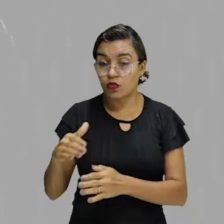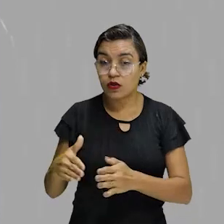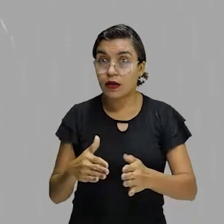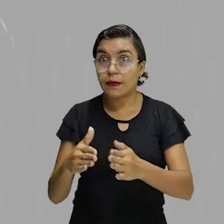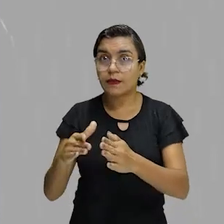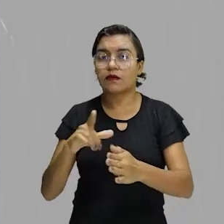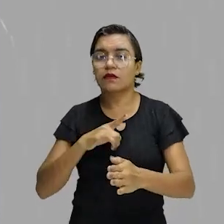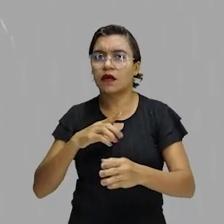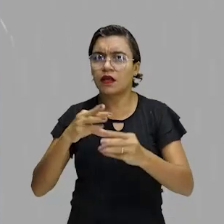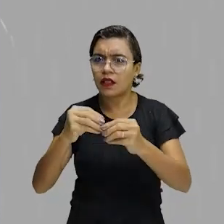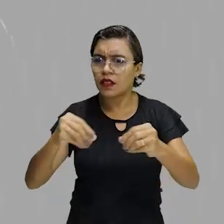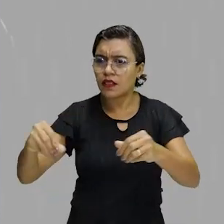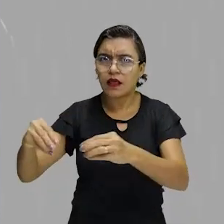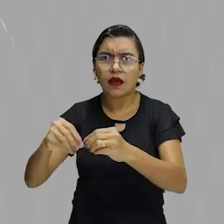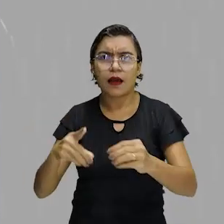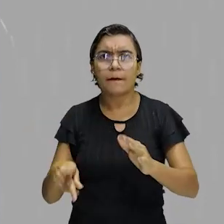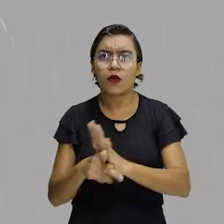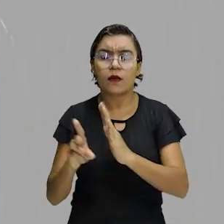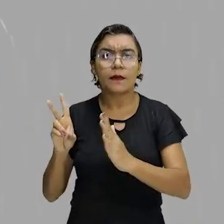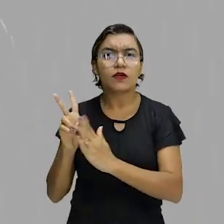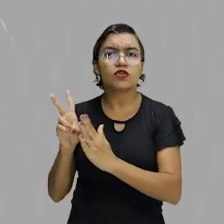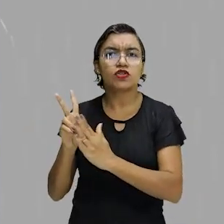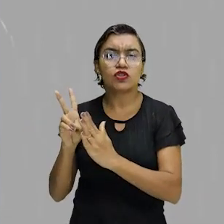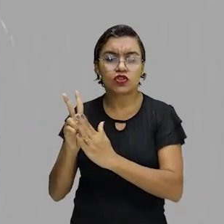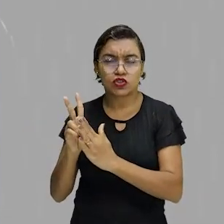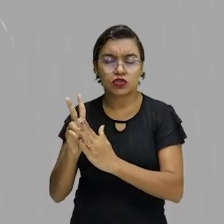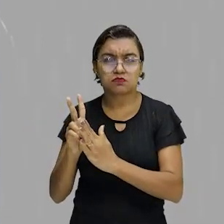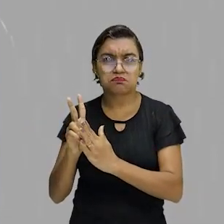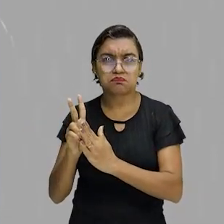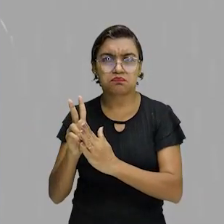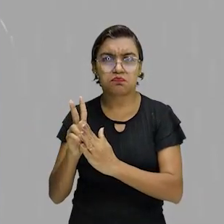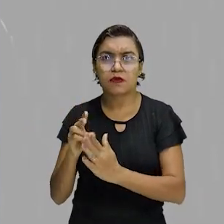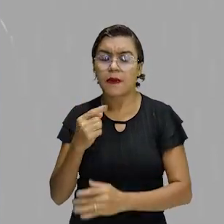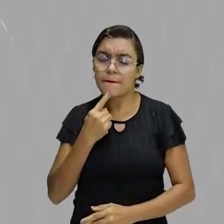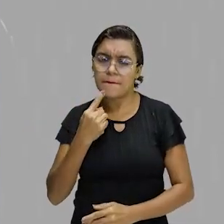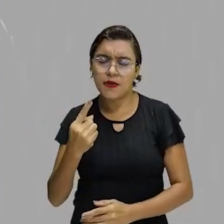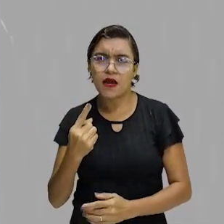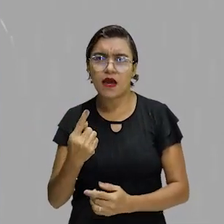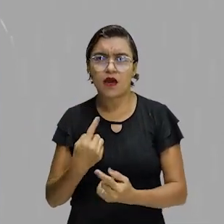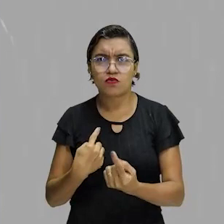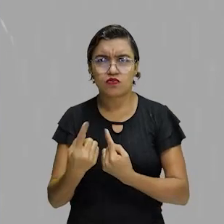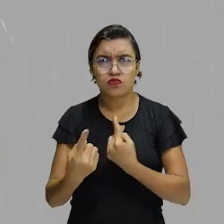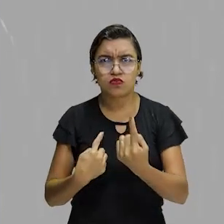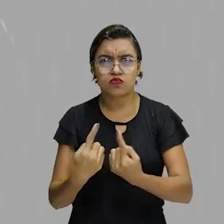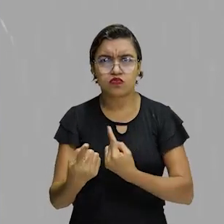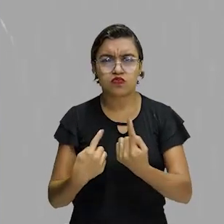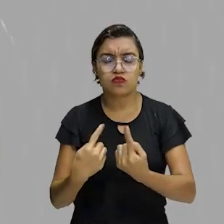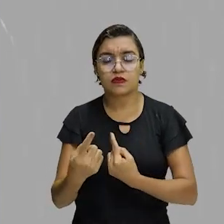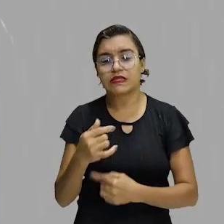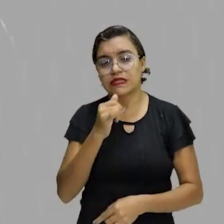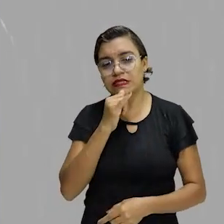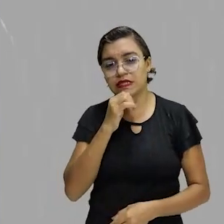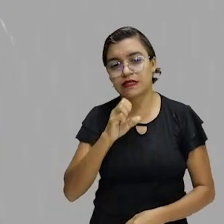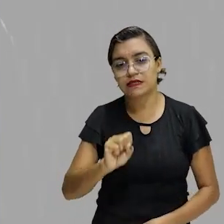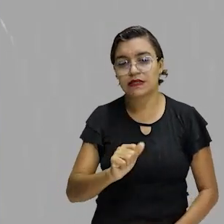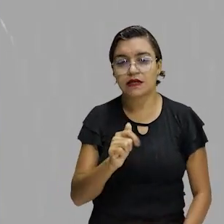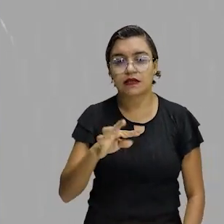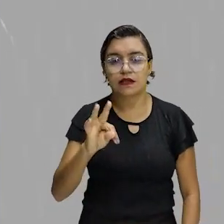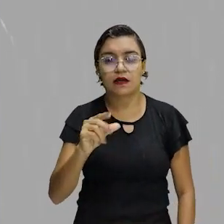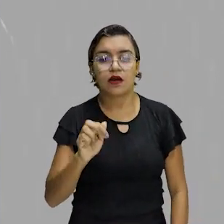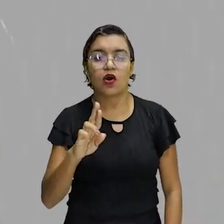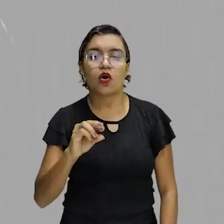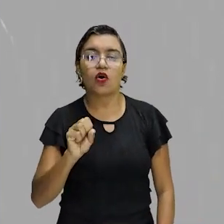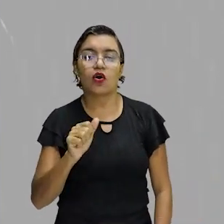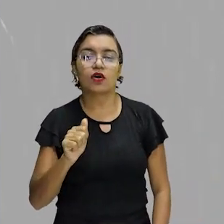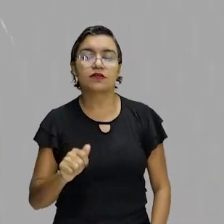várias terras indígenas que são até próximas da BR, se você estiver indo pela BR. Então, Santa Rosa dos Pretos, por exemplo,